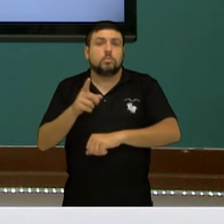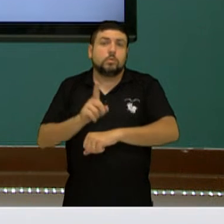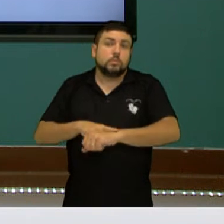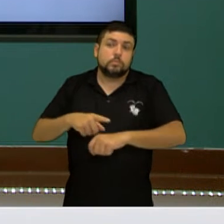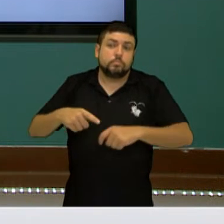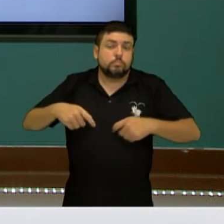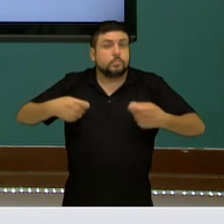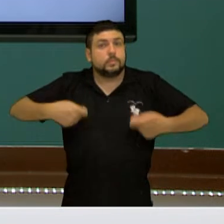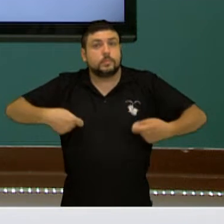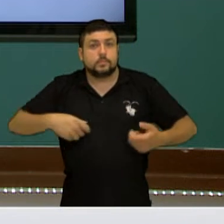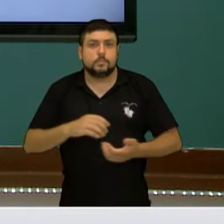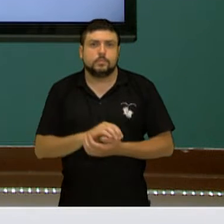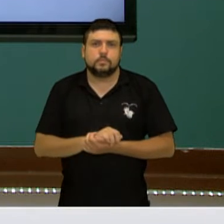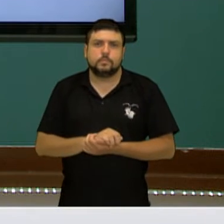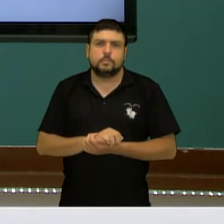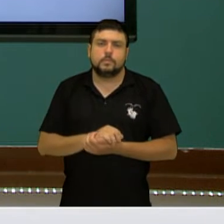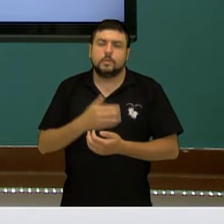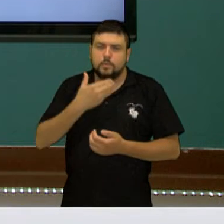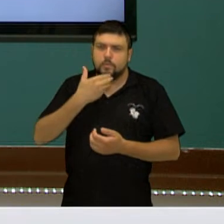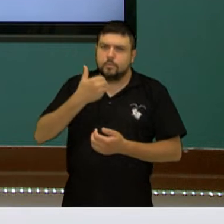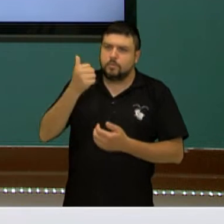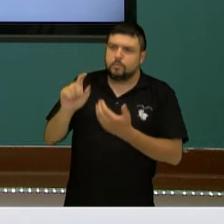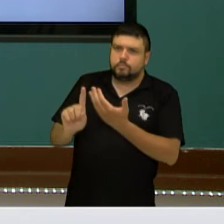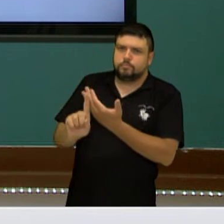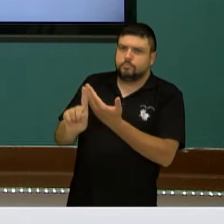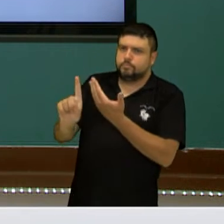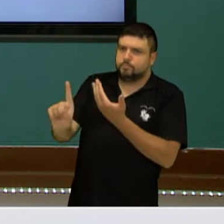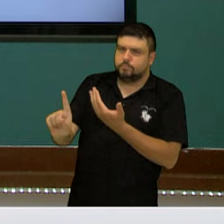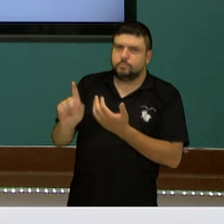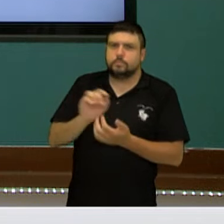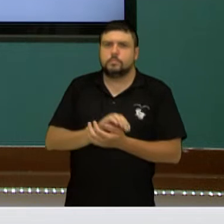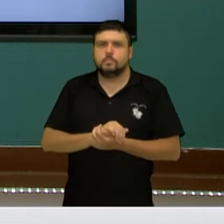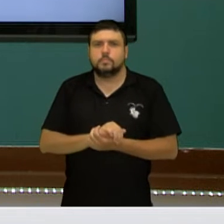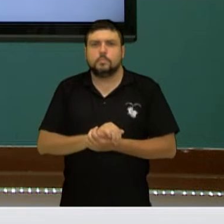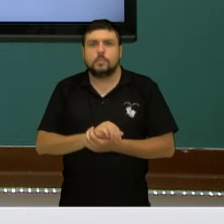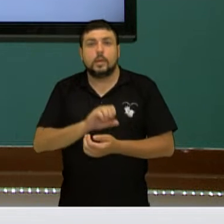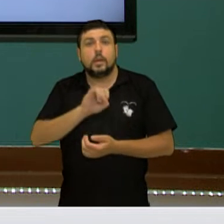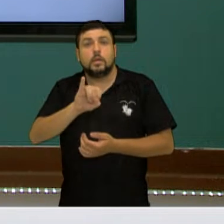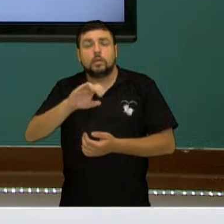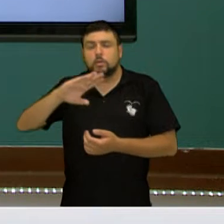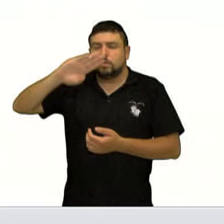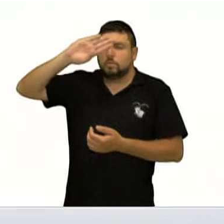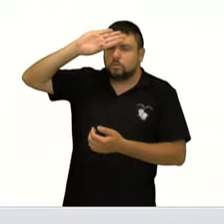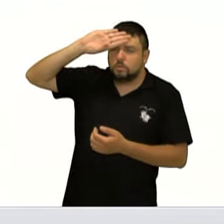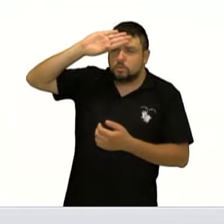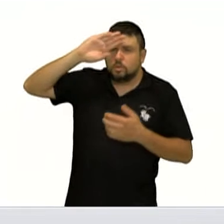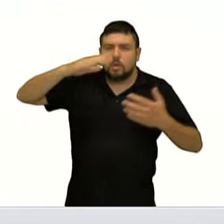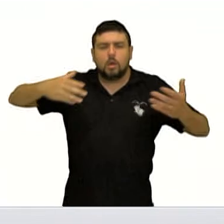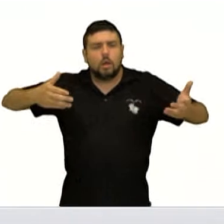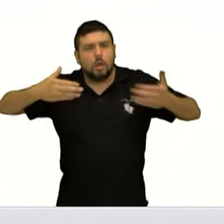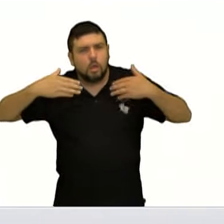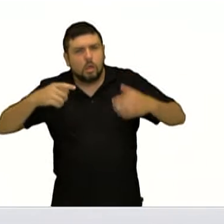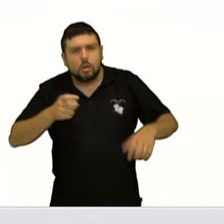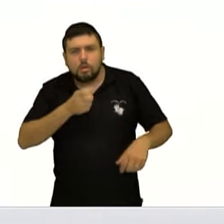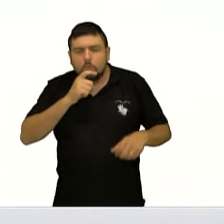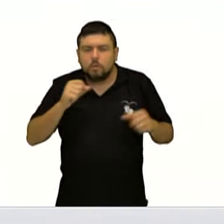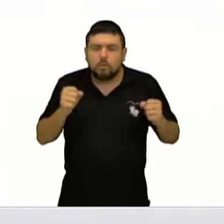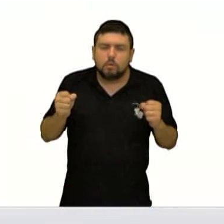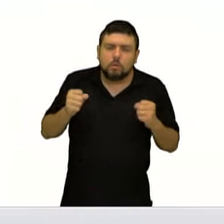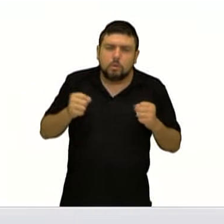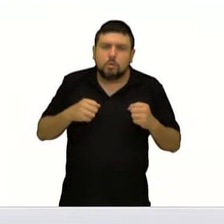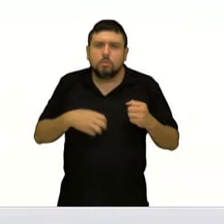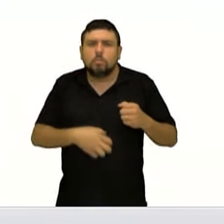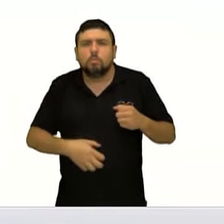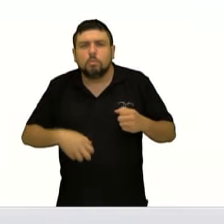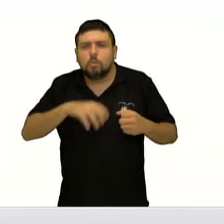sintomas. O ideal seria manter isolado, né? Se a pessoa tem febre alta, calor, calafrios,